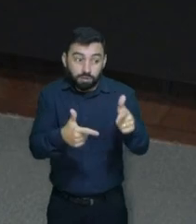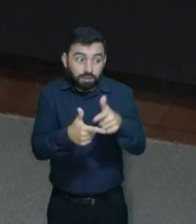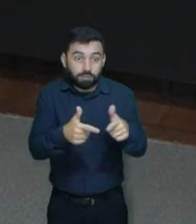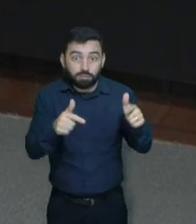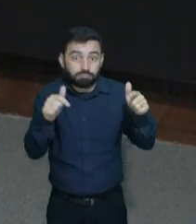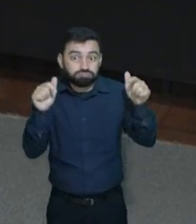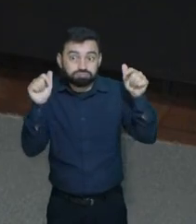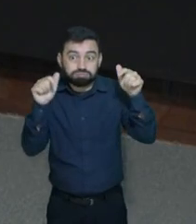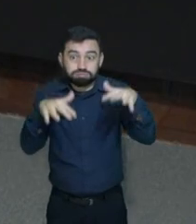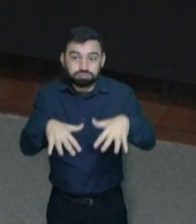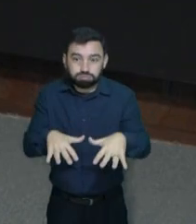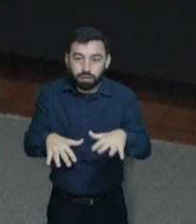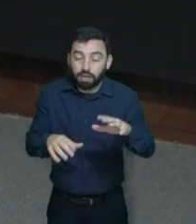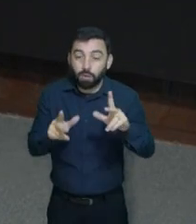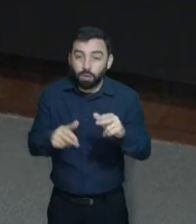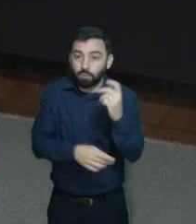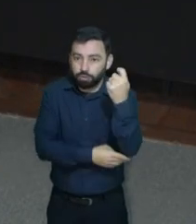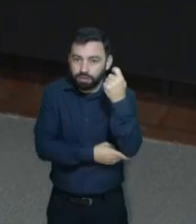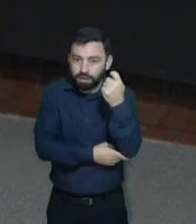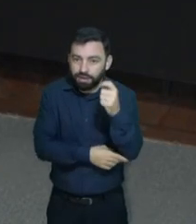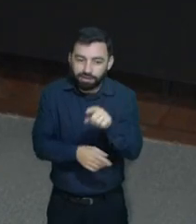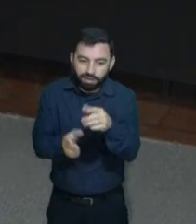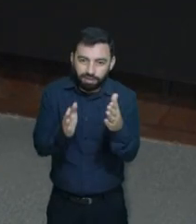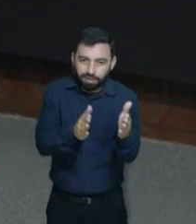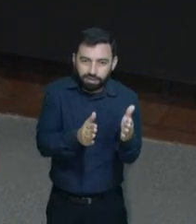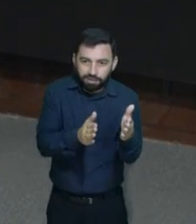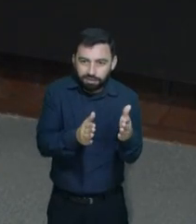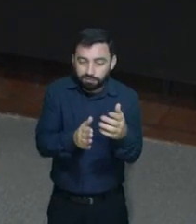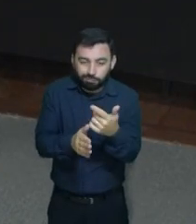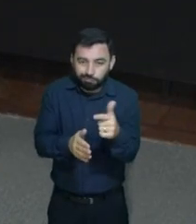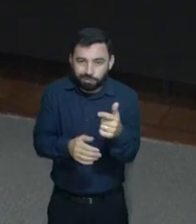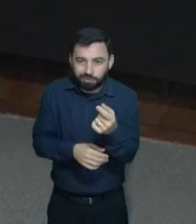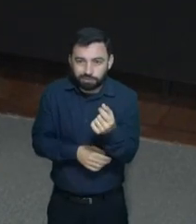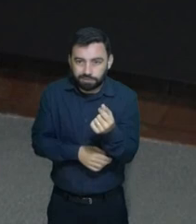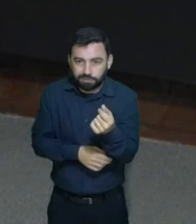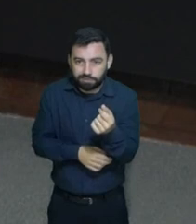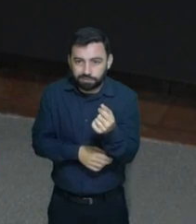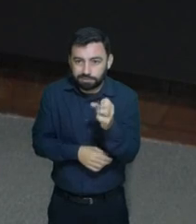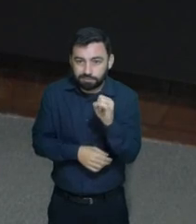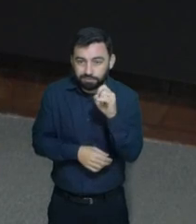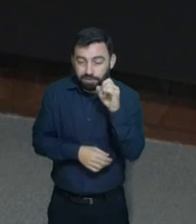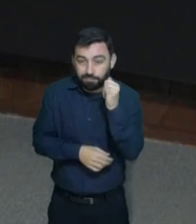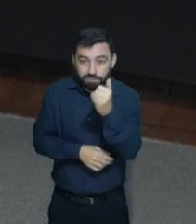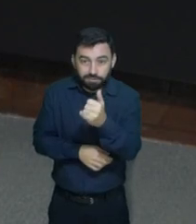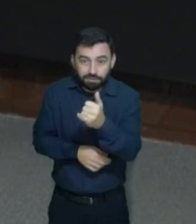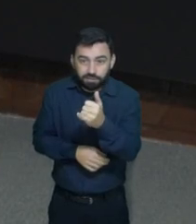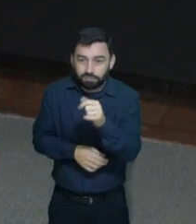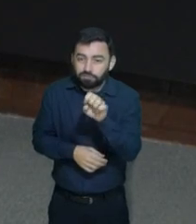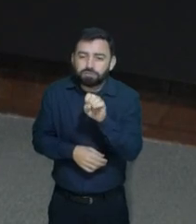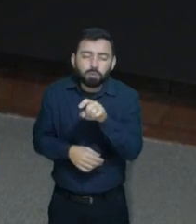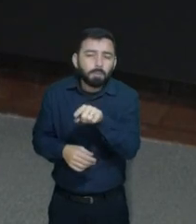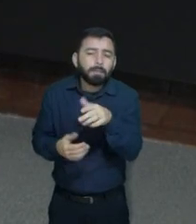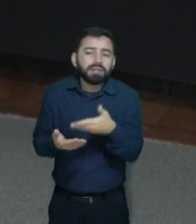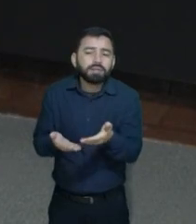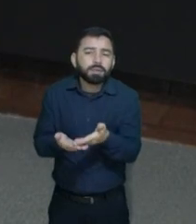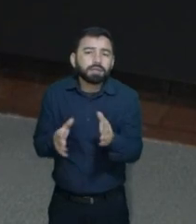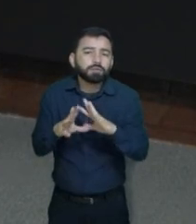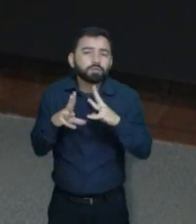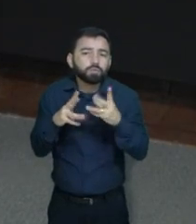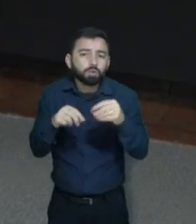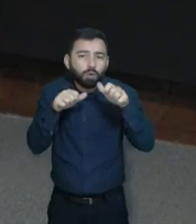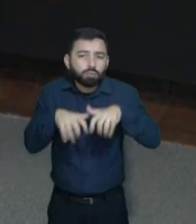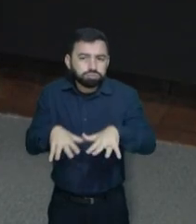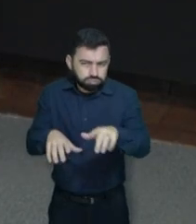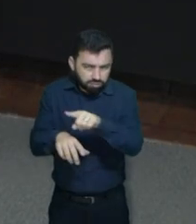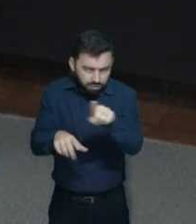tragédia, né, de Porto Alegre, mas ele não teria dinheiro. Então, se você falar para ele, se você perdesse tudo agora com uma